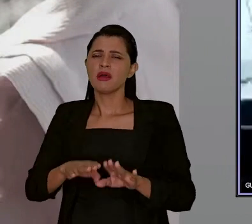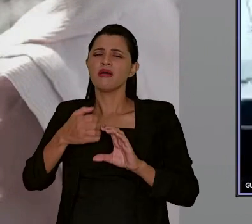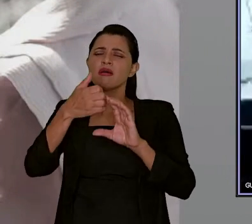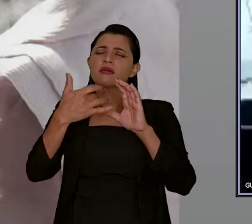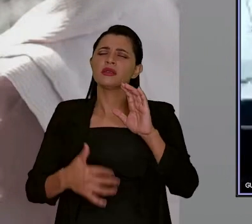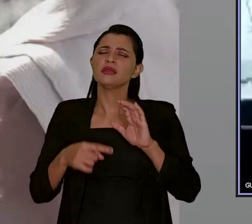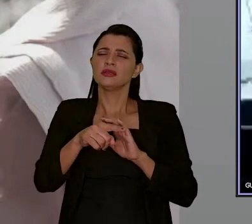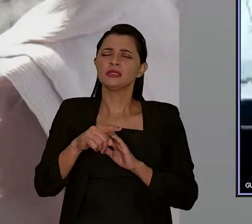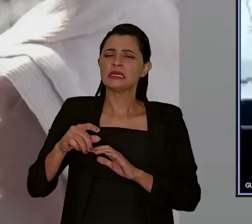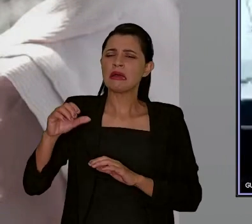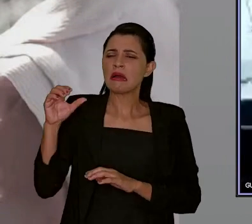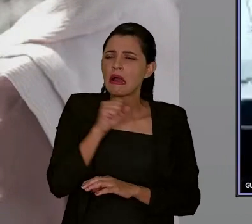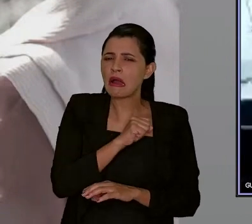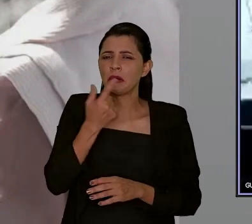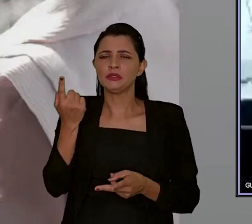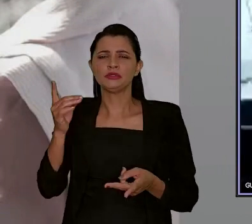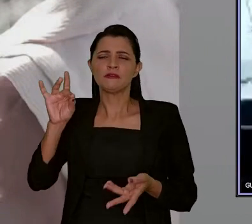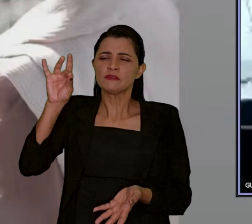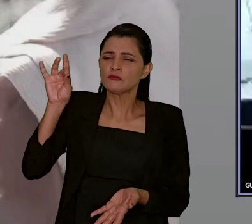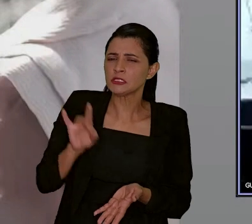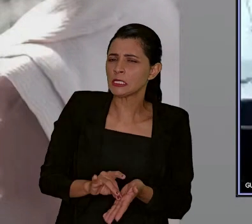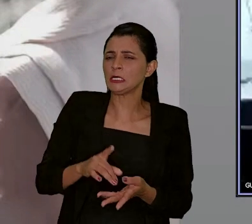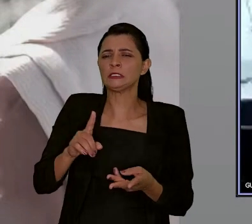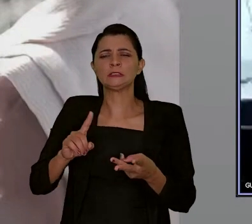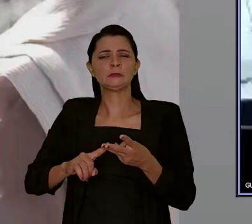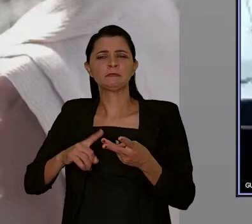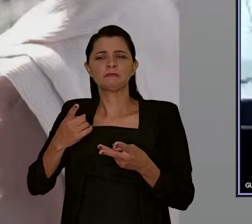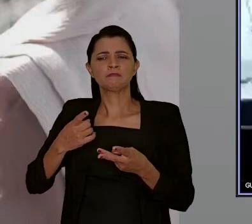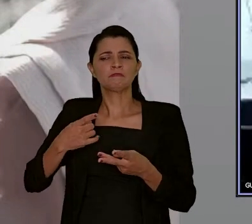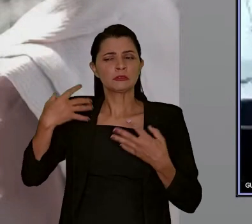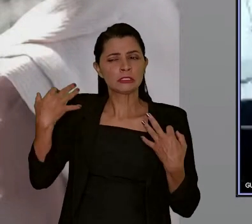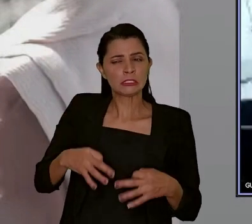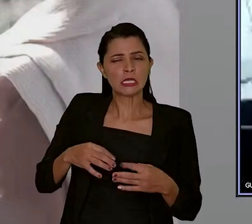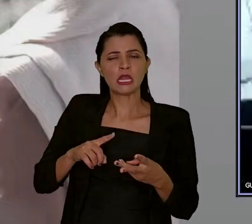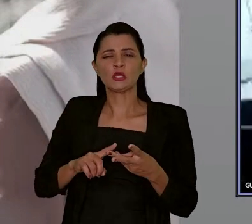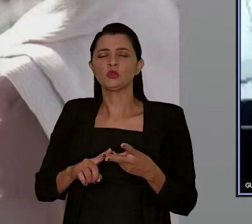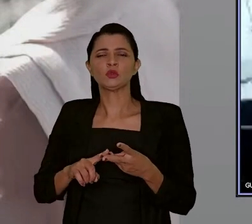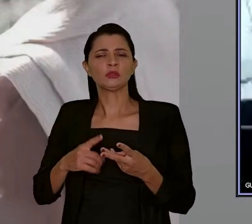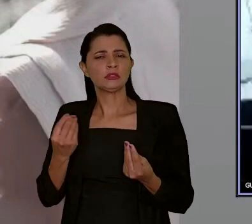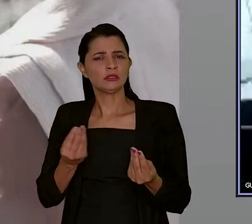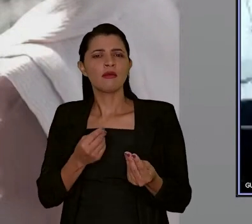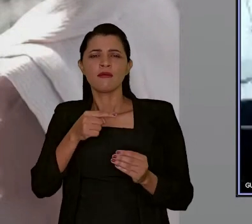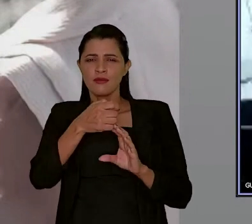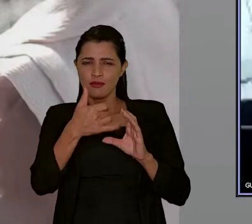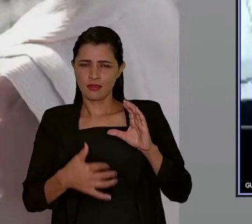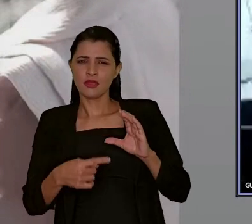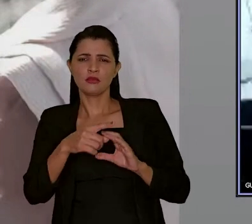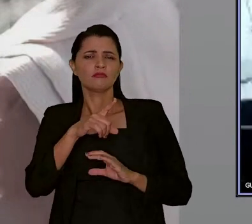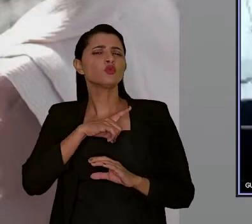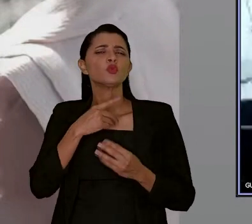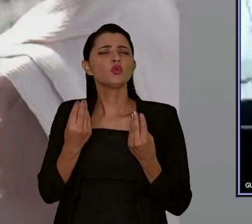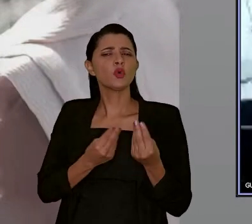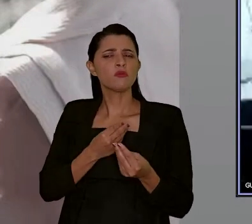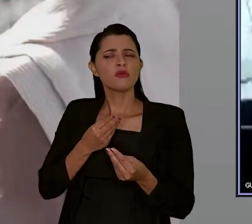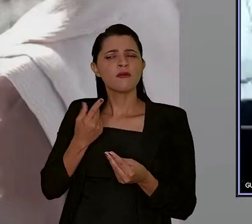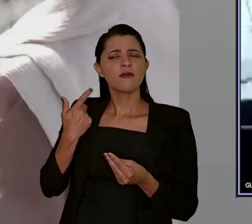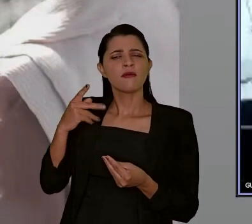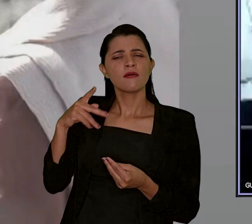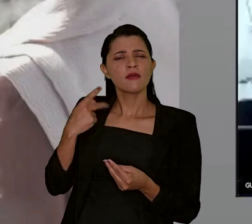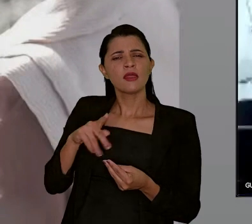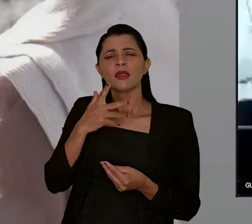agilidade, efetividade, celeridade, elas se colocam de modo muito